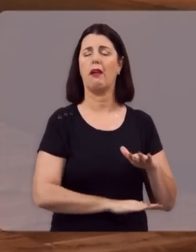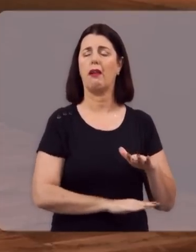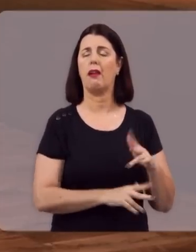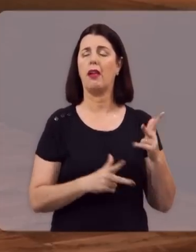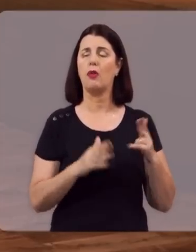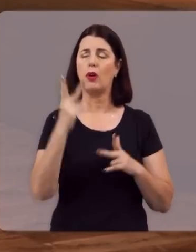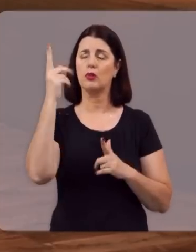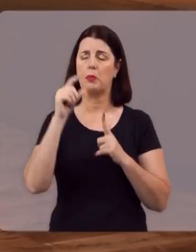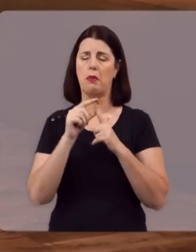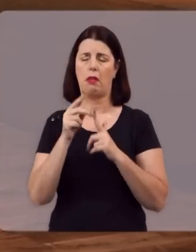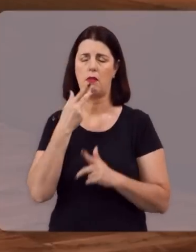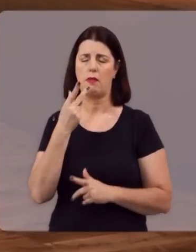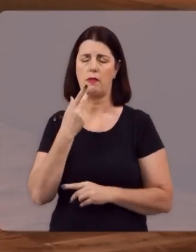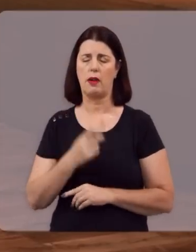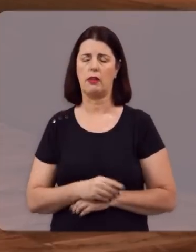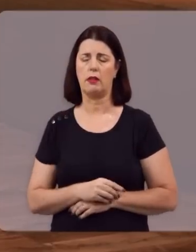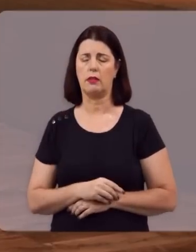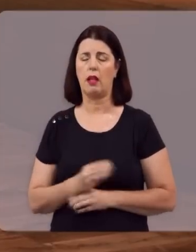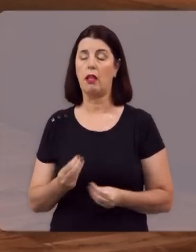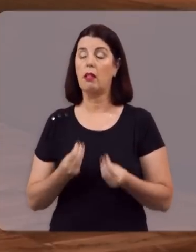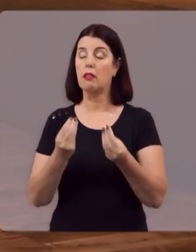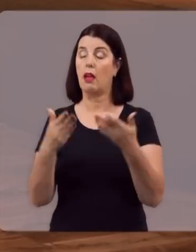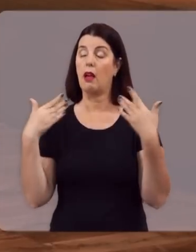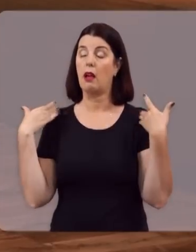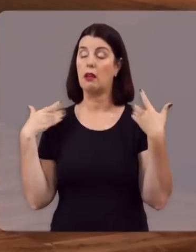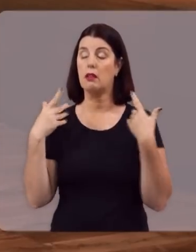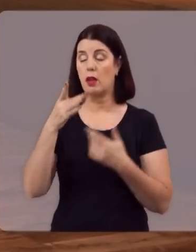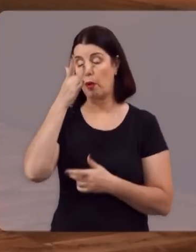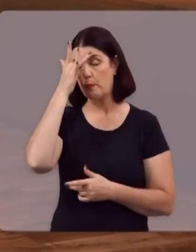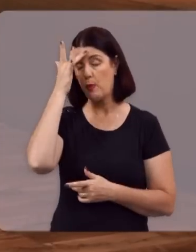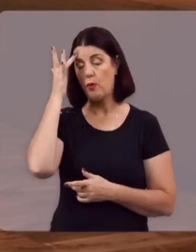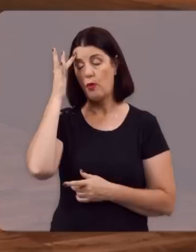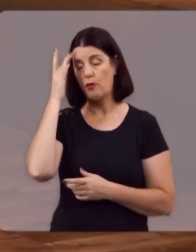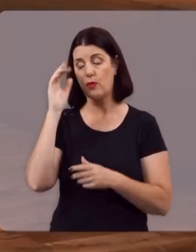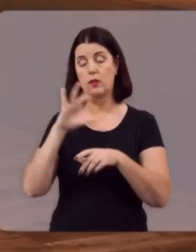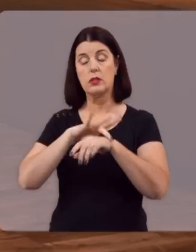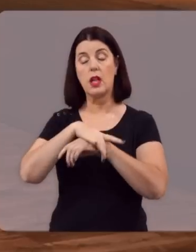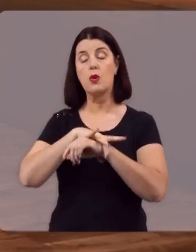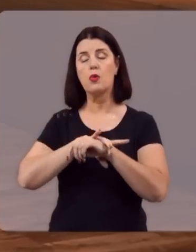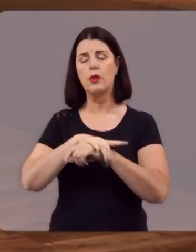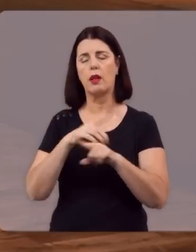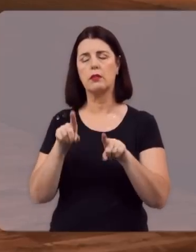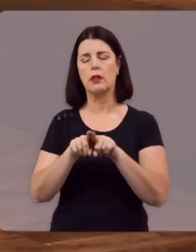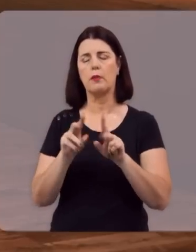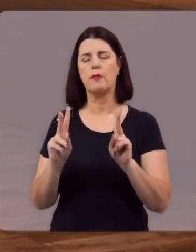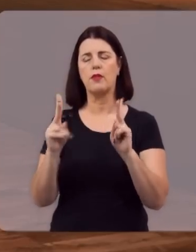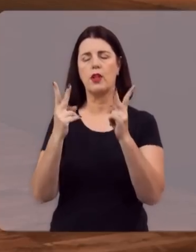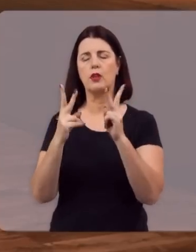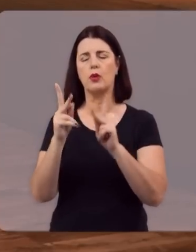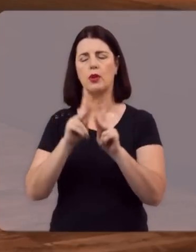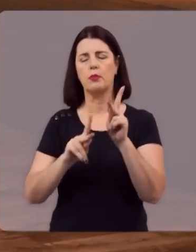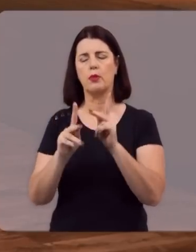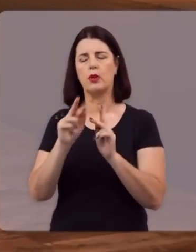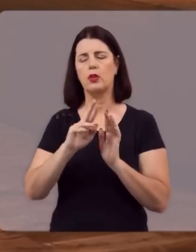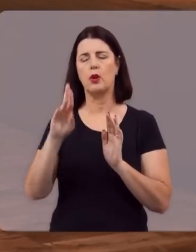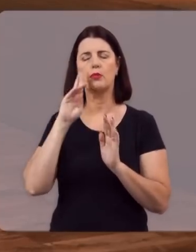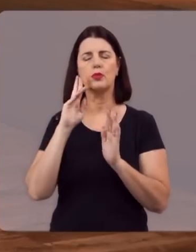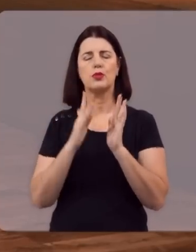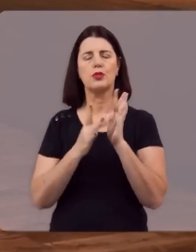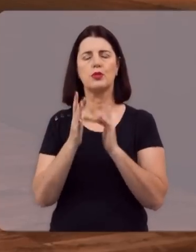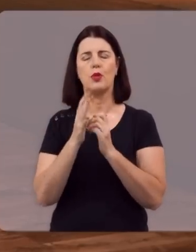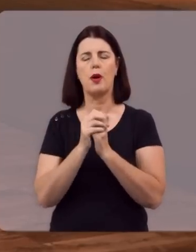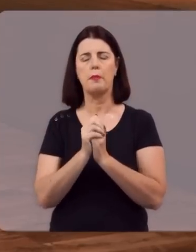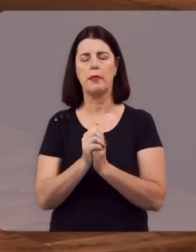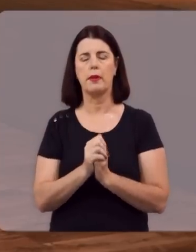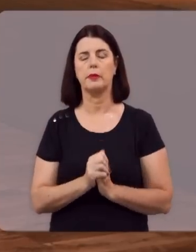pés, conforme está escrito na tua palavra. Conceda alegria ao teu povo, conceda segurança ao teu povo e dá vitória ao teu povo. Em nome de